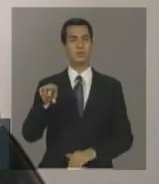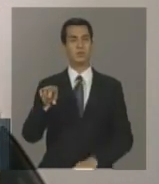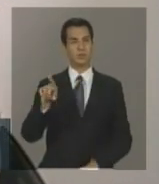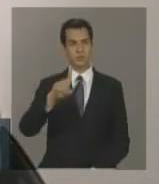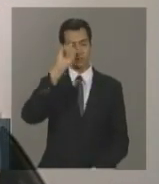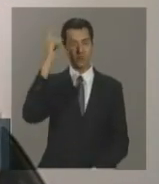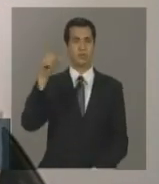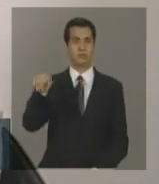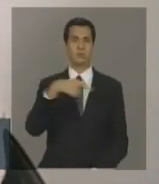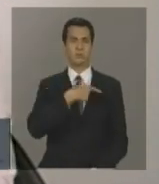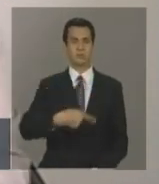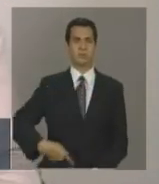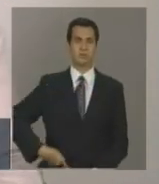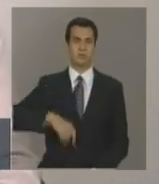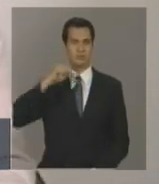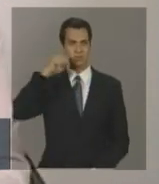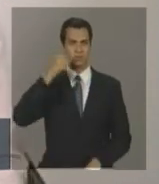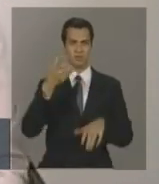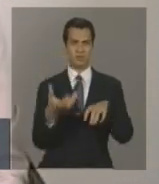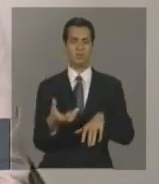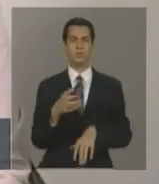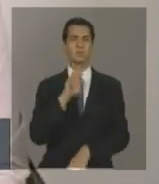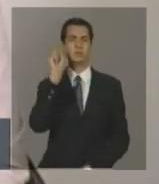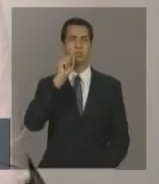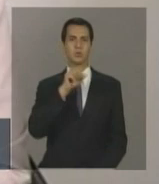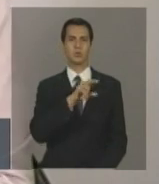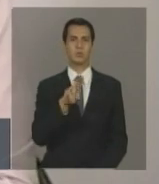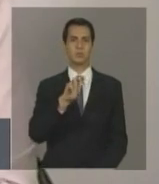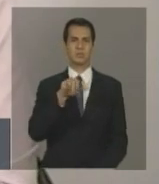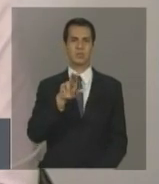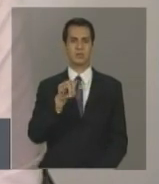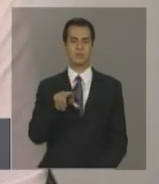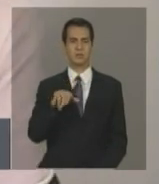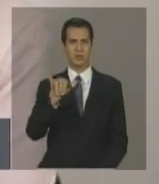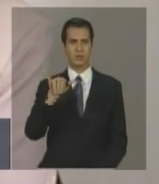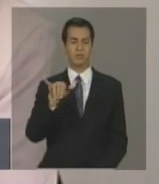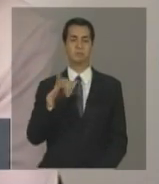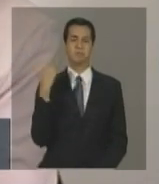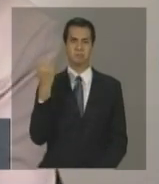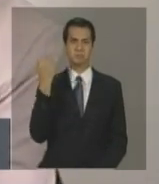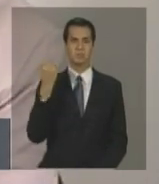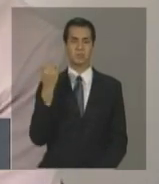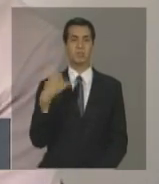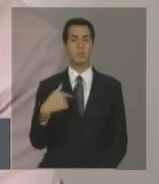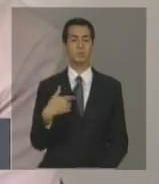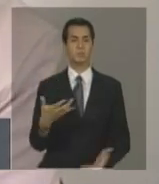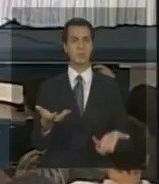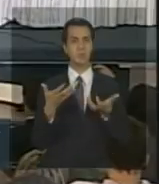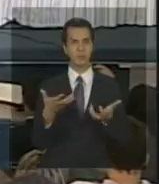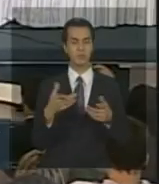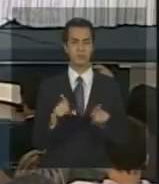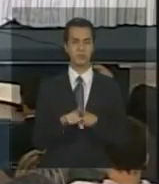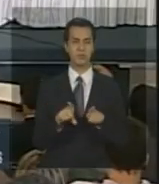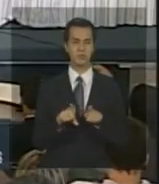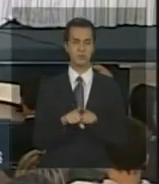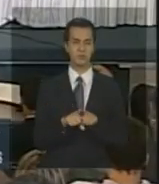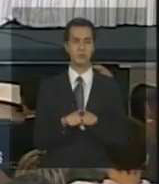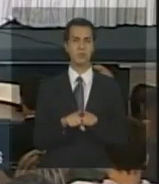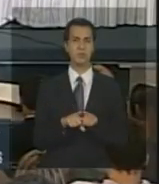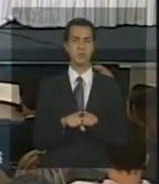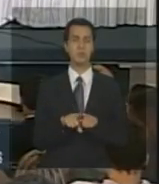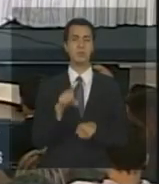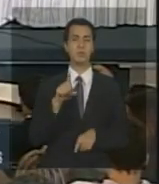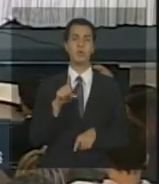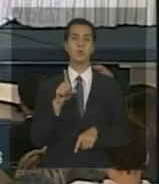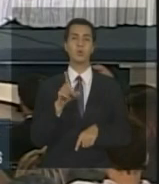Sarney, e, portanto, Fabiano me trazia essa referência importante. Eu quero acolher as questões trazidas pelo